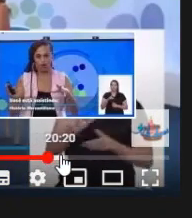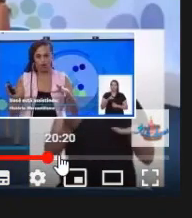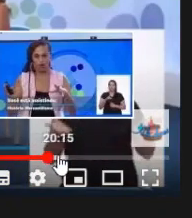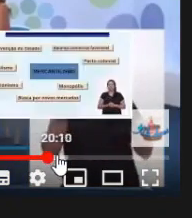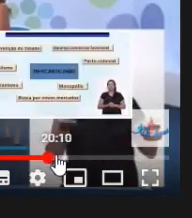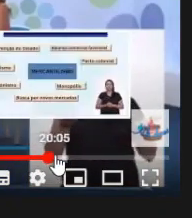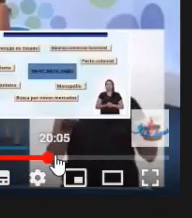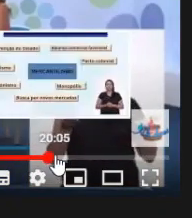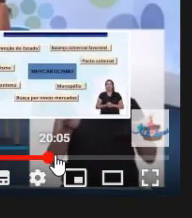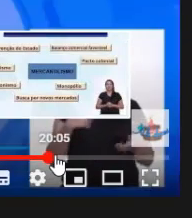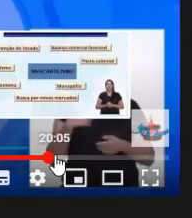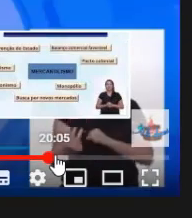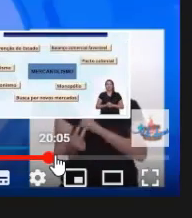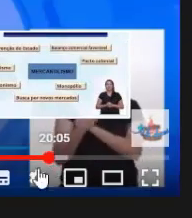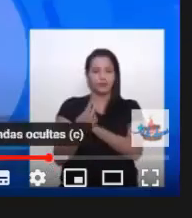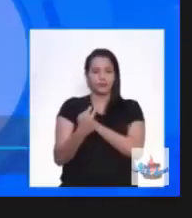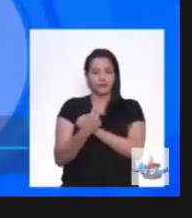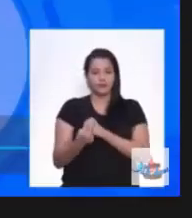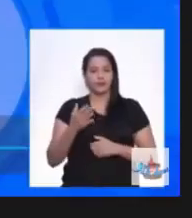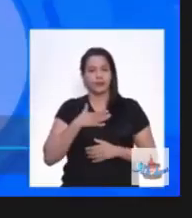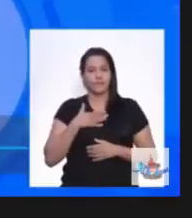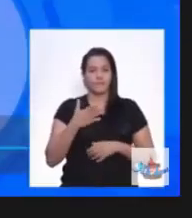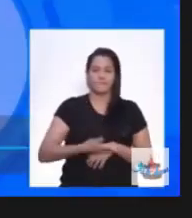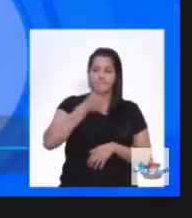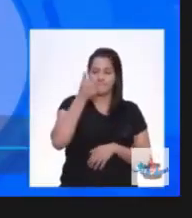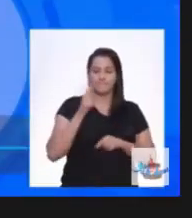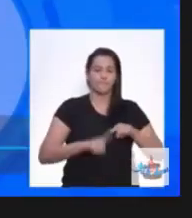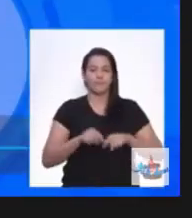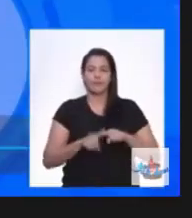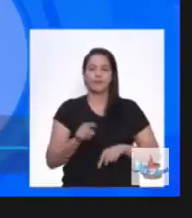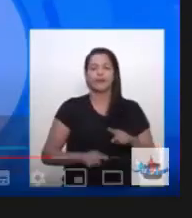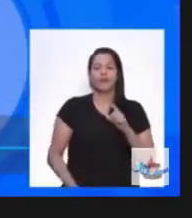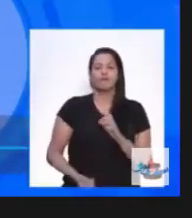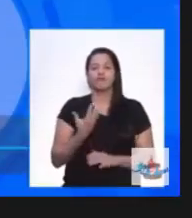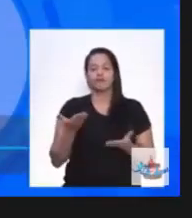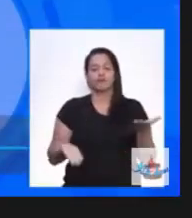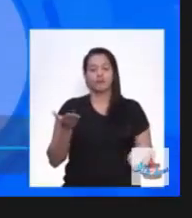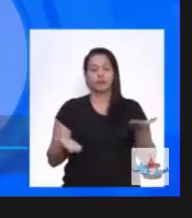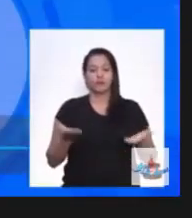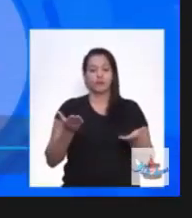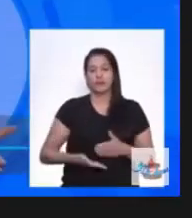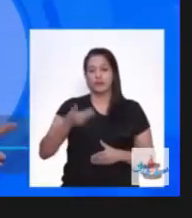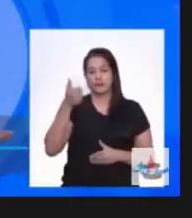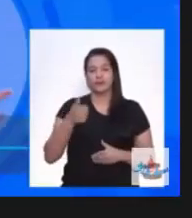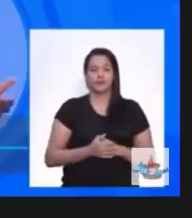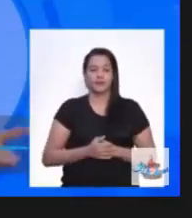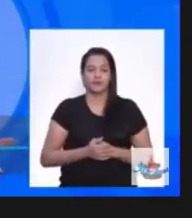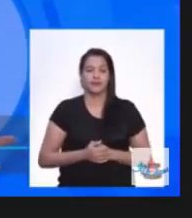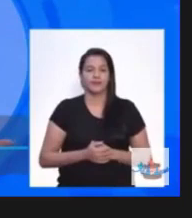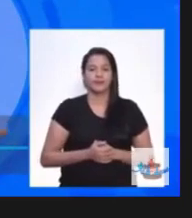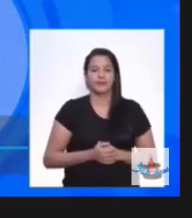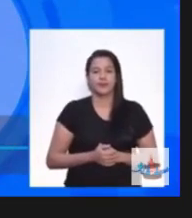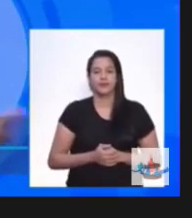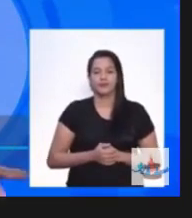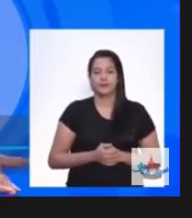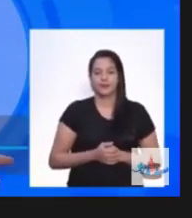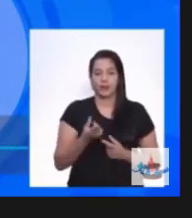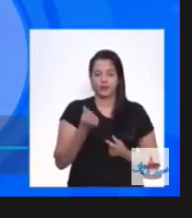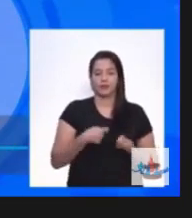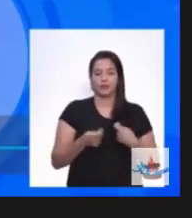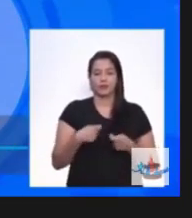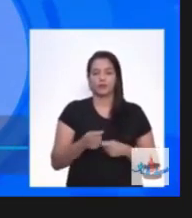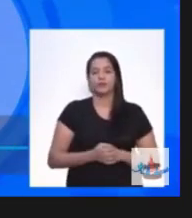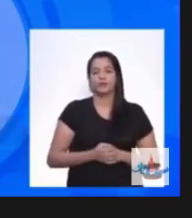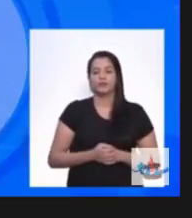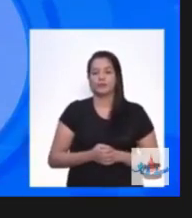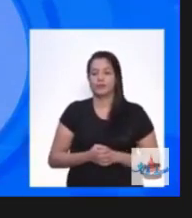equilibrar a balança, né? Quando eu protejo e eu faço um monopólio do meu melhor produto, eu crio uma forma da minha balança comercial ficar sempre com superávit. Superávit no final do ano é lucro.